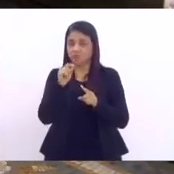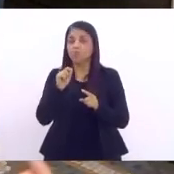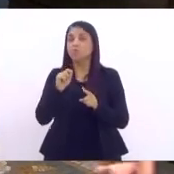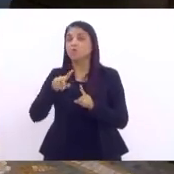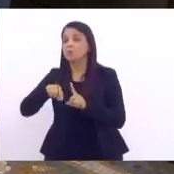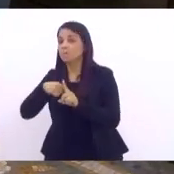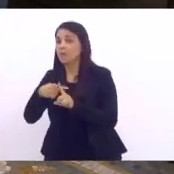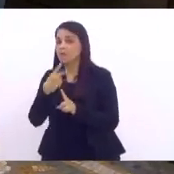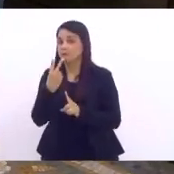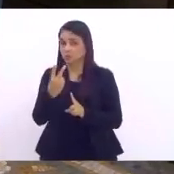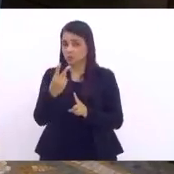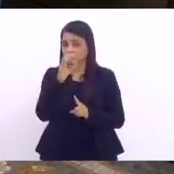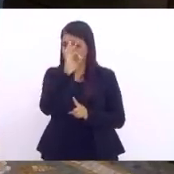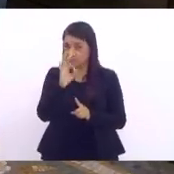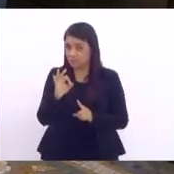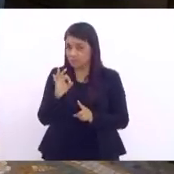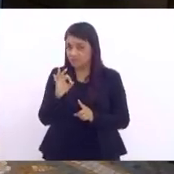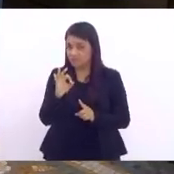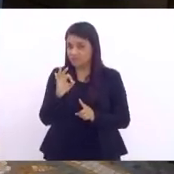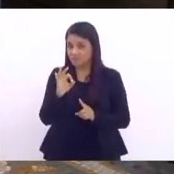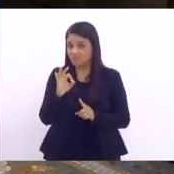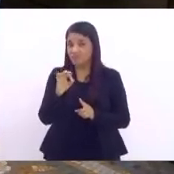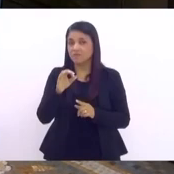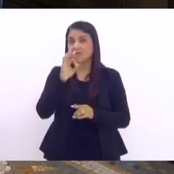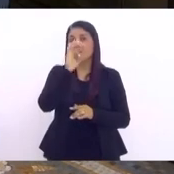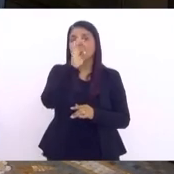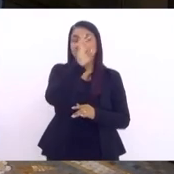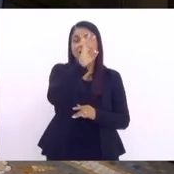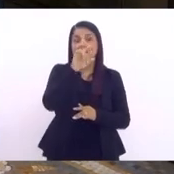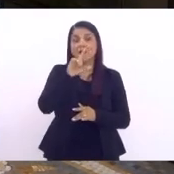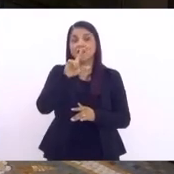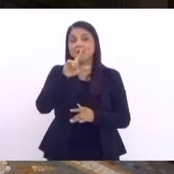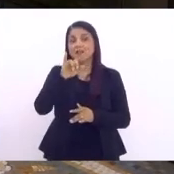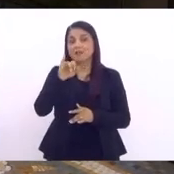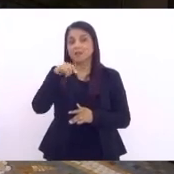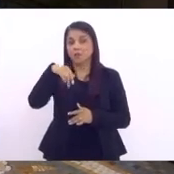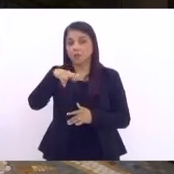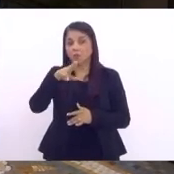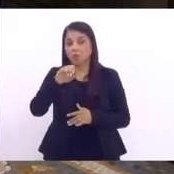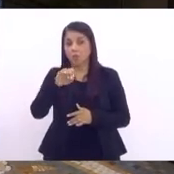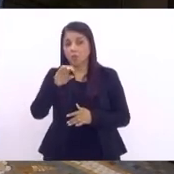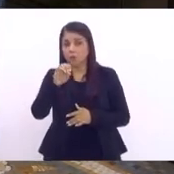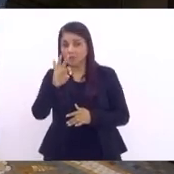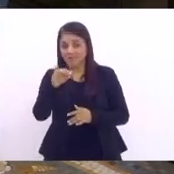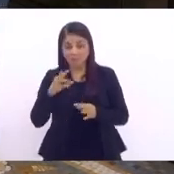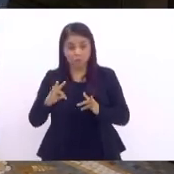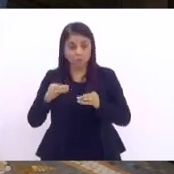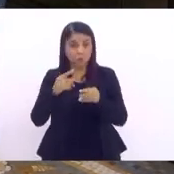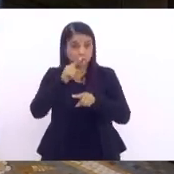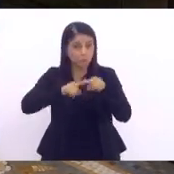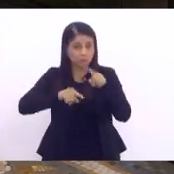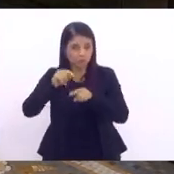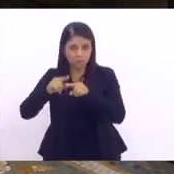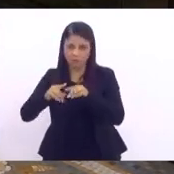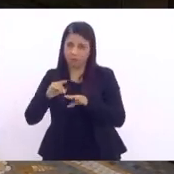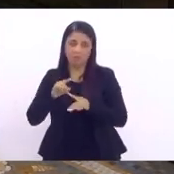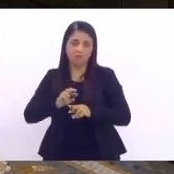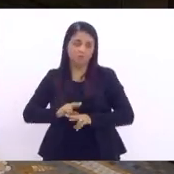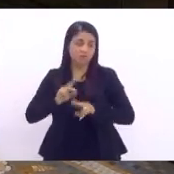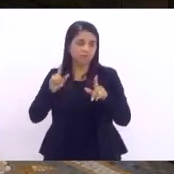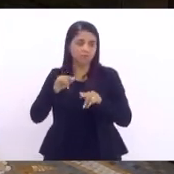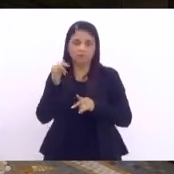O que está somando mais dois é a alíquota de todos os produtos e não de energia e telecomunicação. Mas, senhor